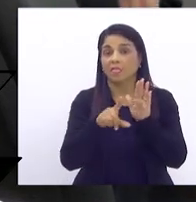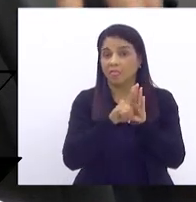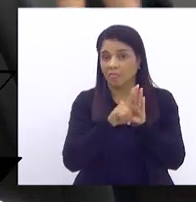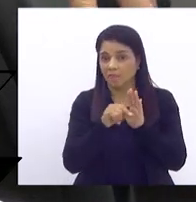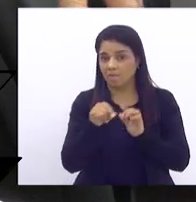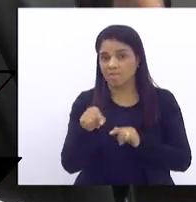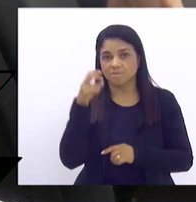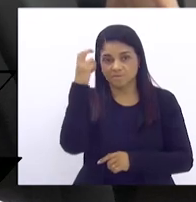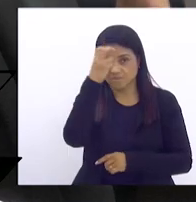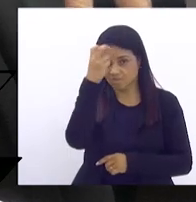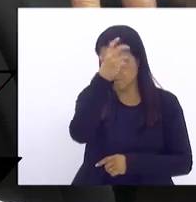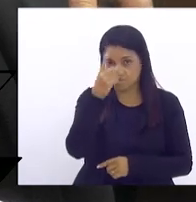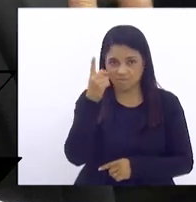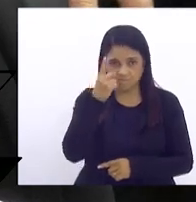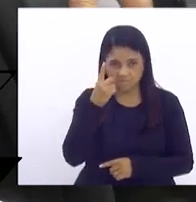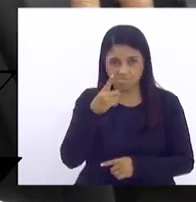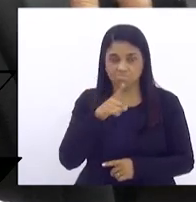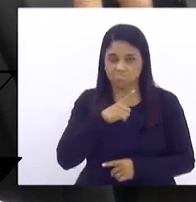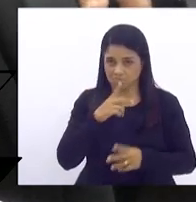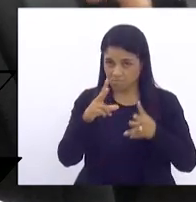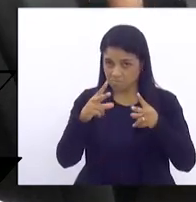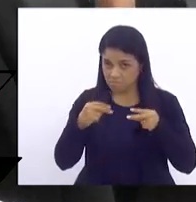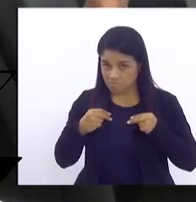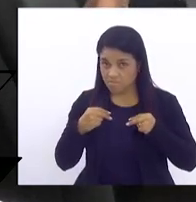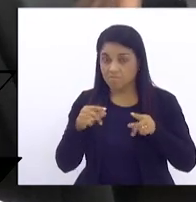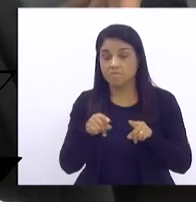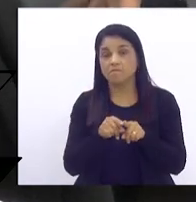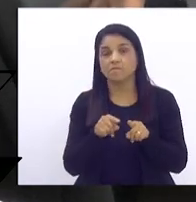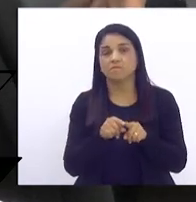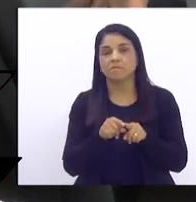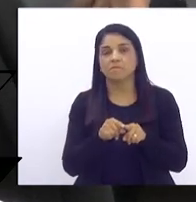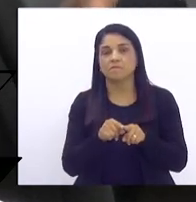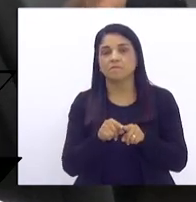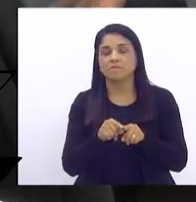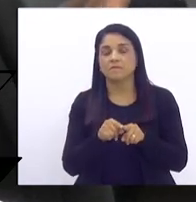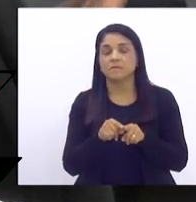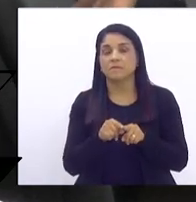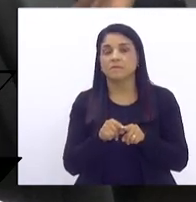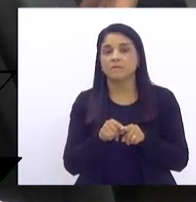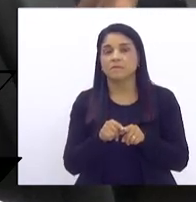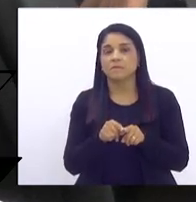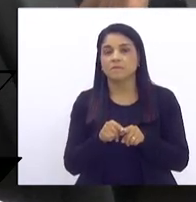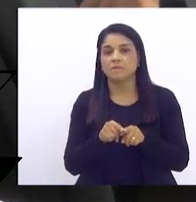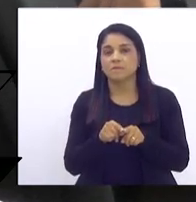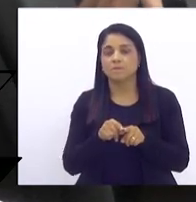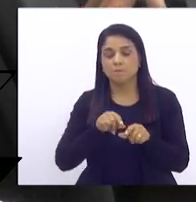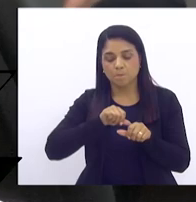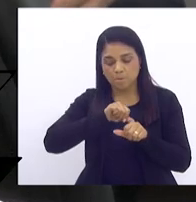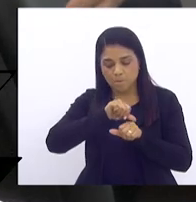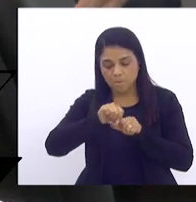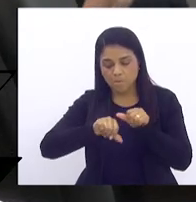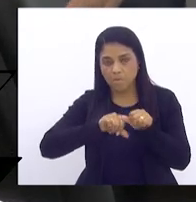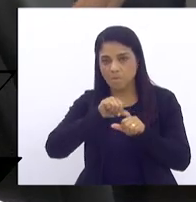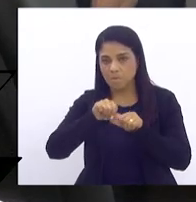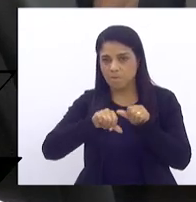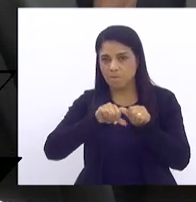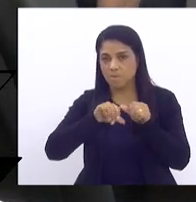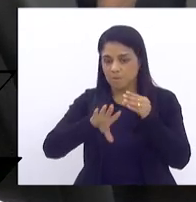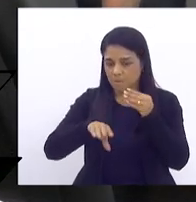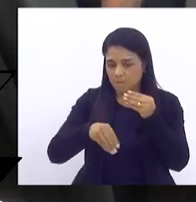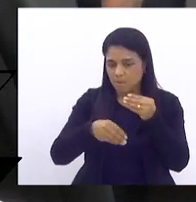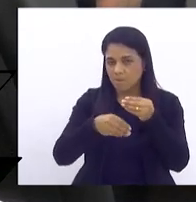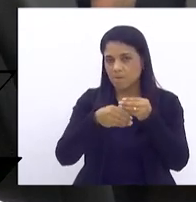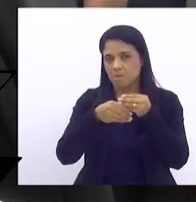Lima, que tem mérito, ele teria que ser uma modificação